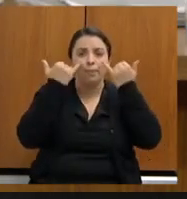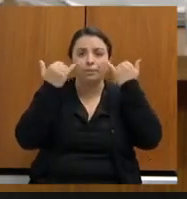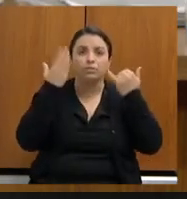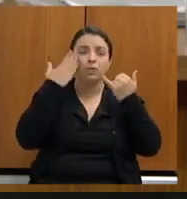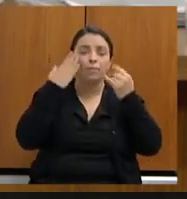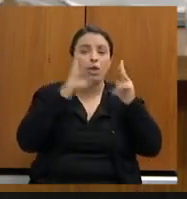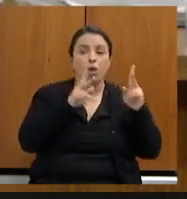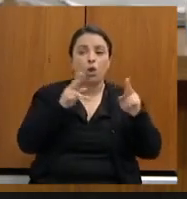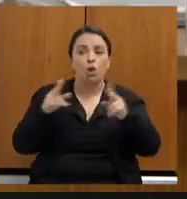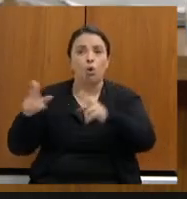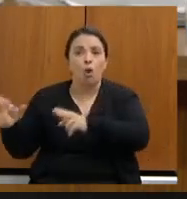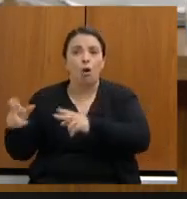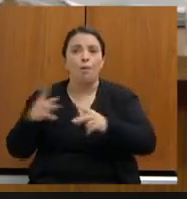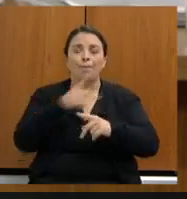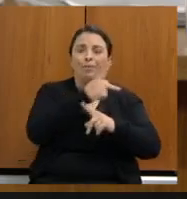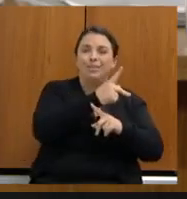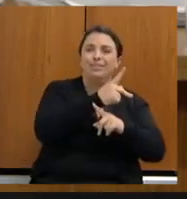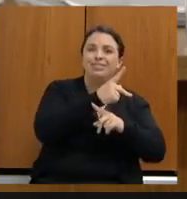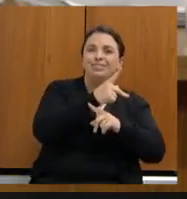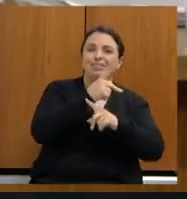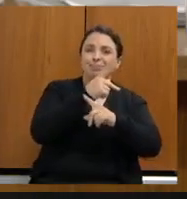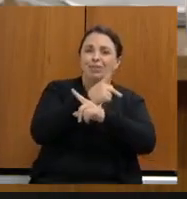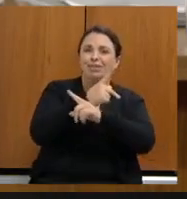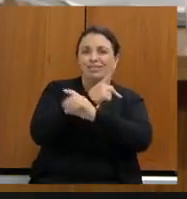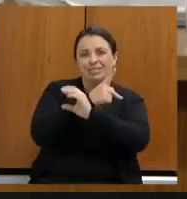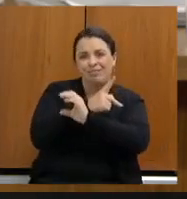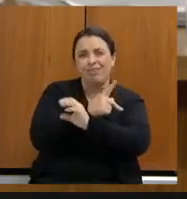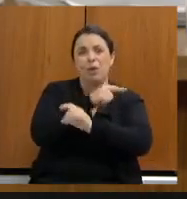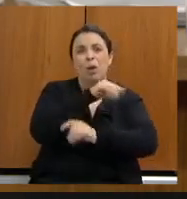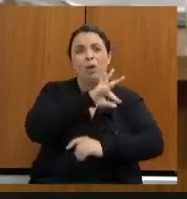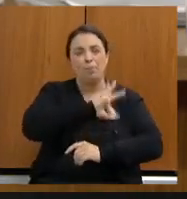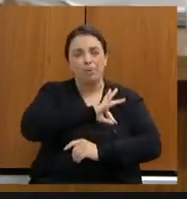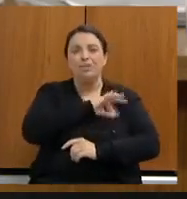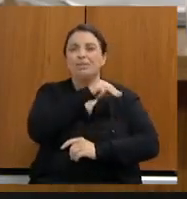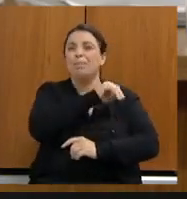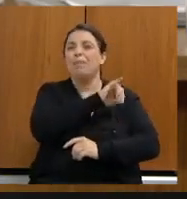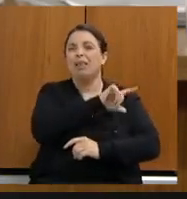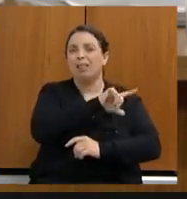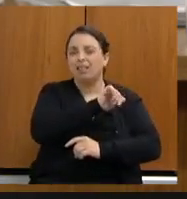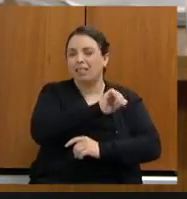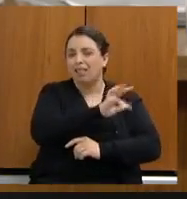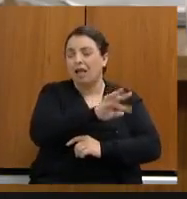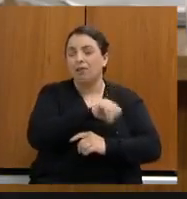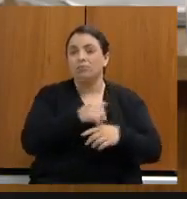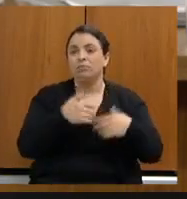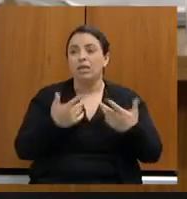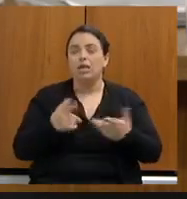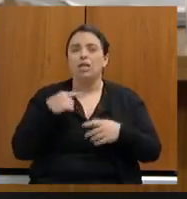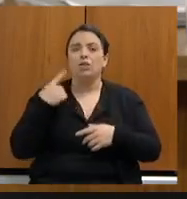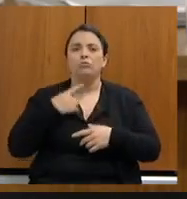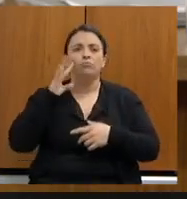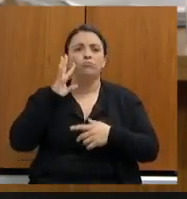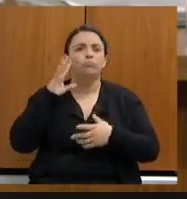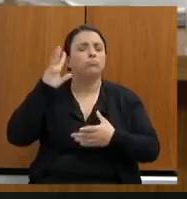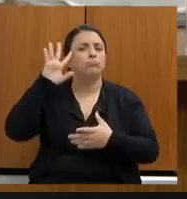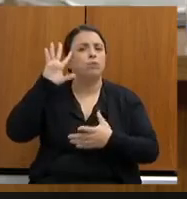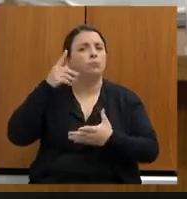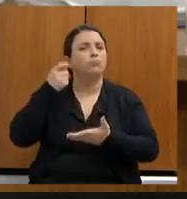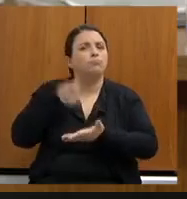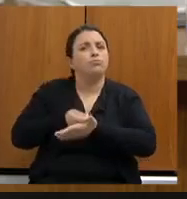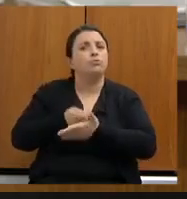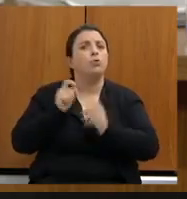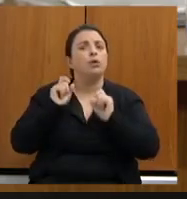assim que nós também tomamos conhecimento dessa Ramos e assim dessa decisão pouco razoável imediatamente nós